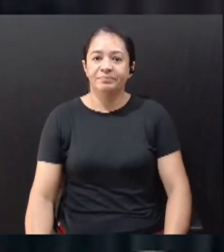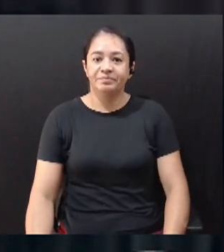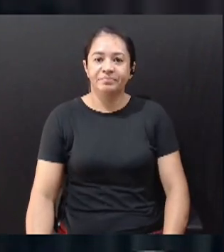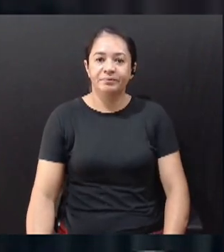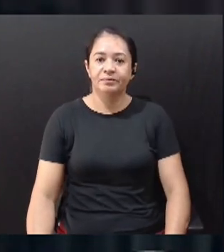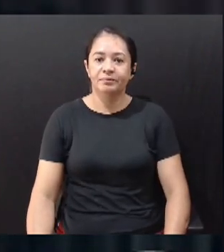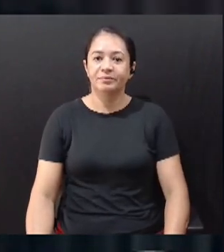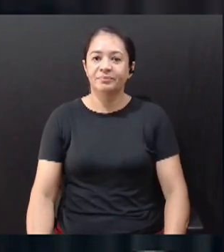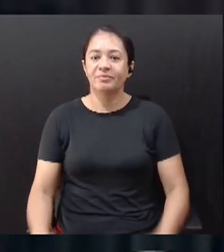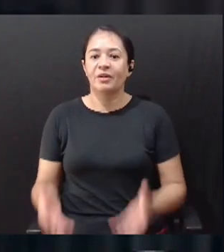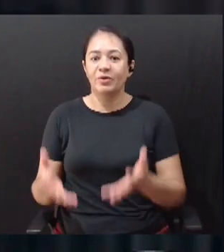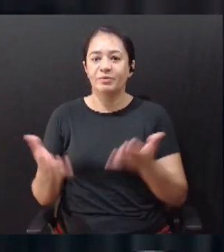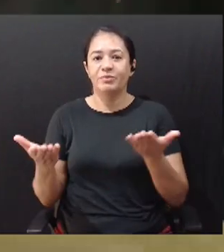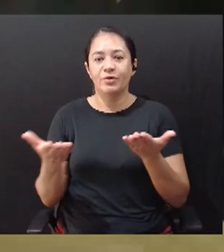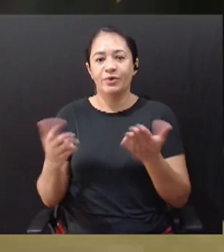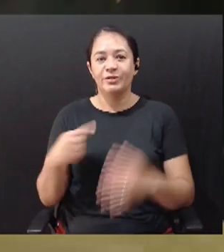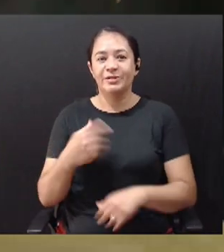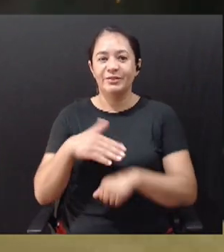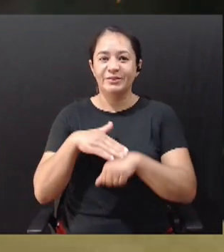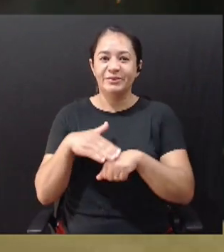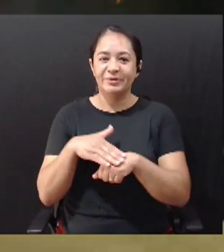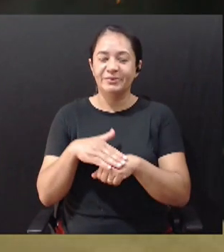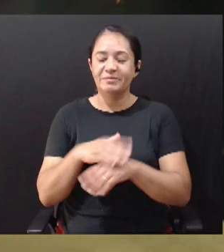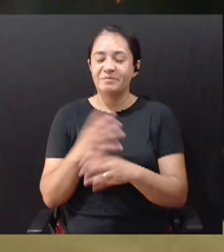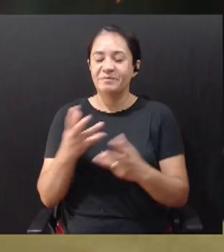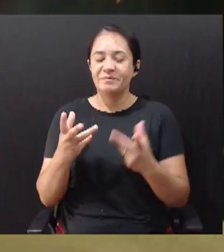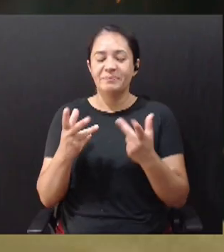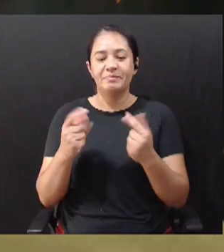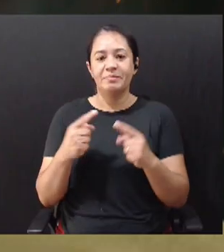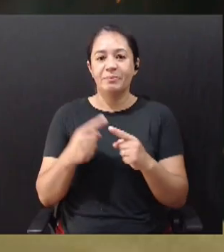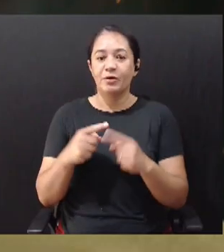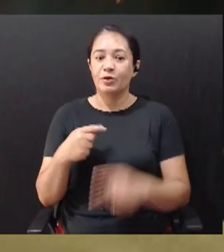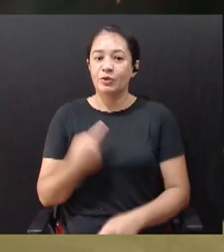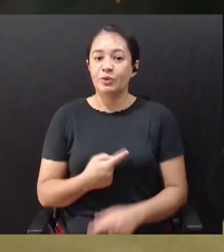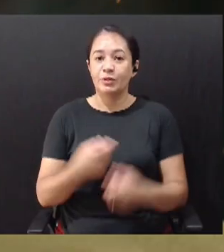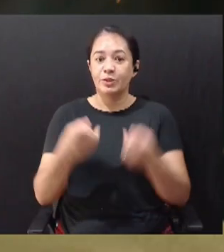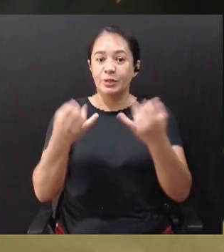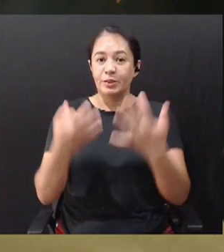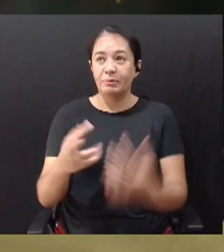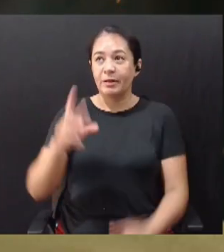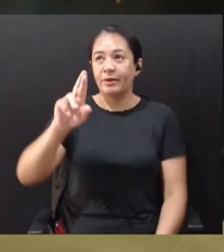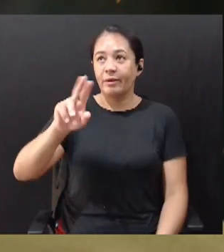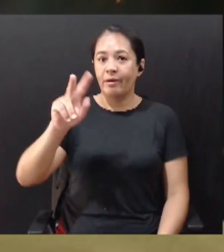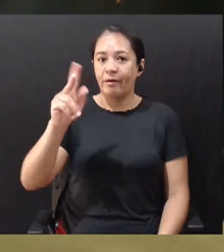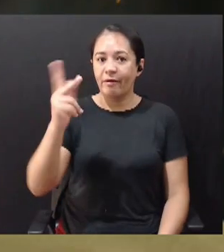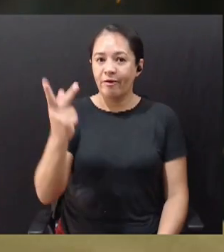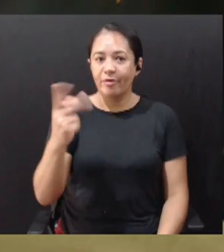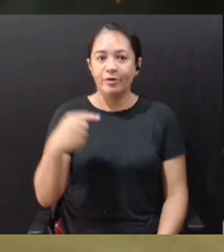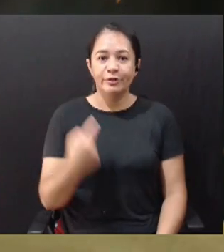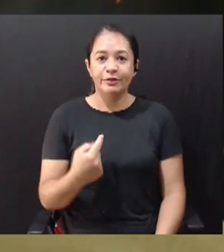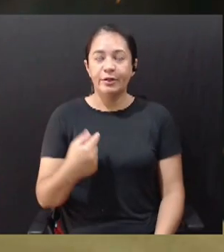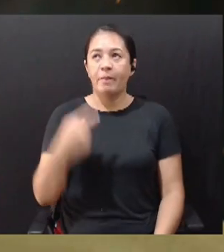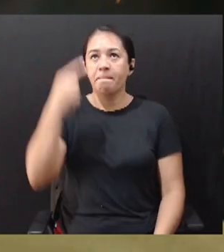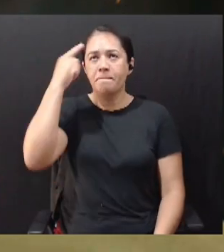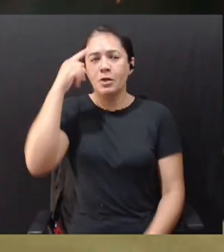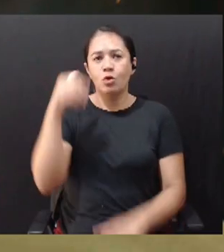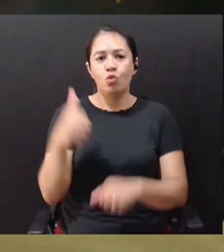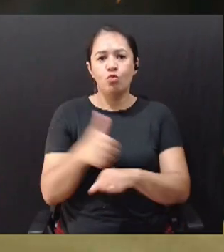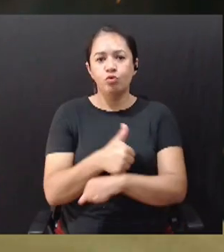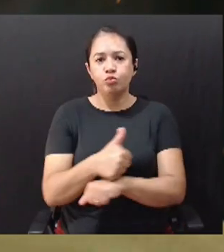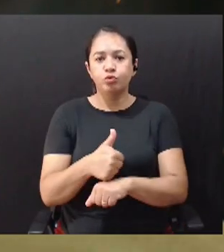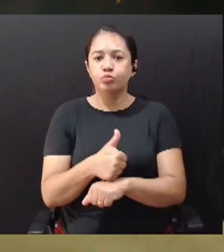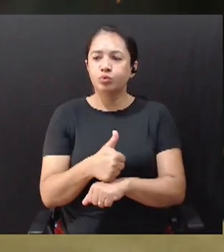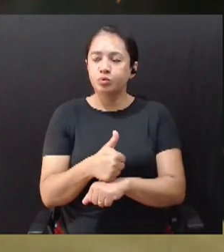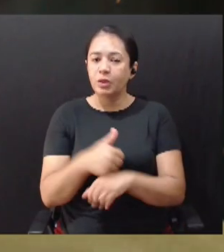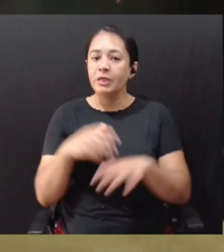contribuir hoje na nossa conversa. Excelente, porque quando a gente fala de RH, a gente pensa no nosso profissional, no corporativo, e você